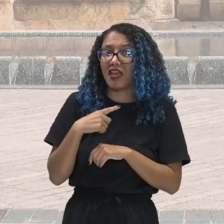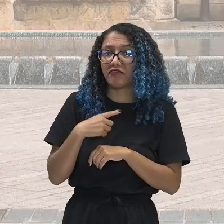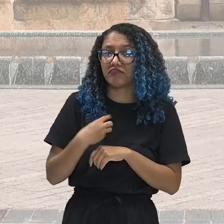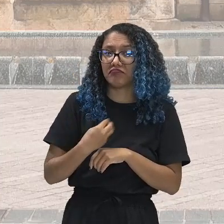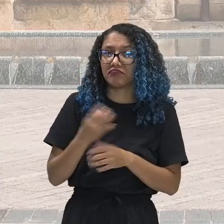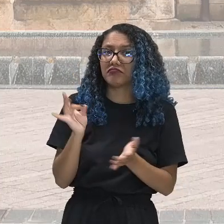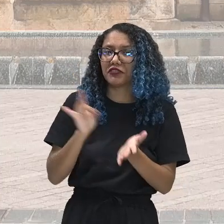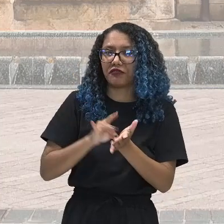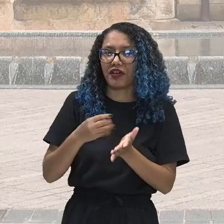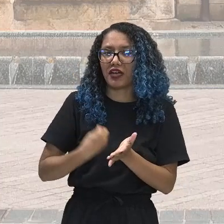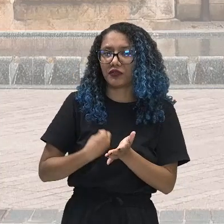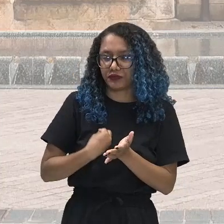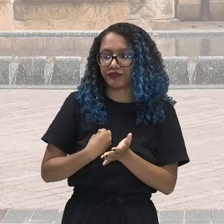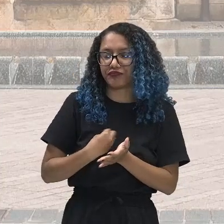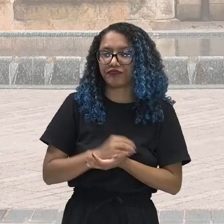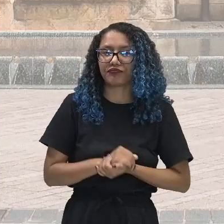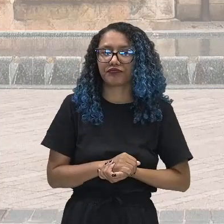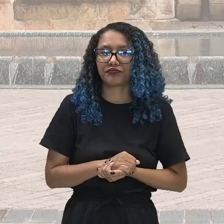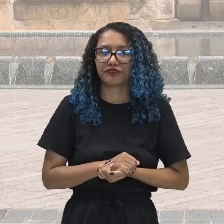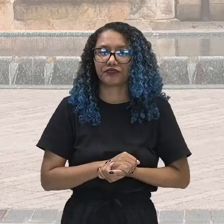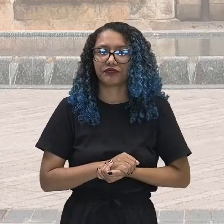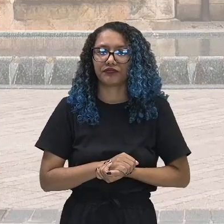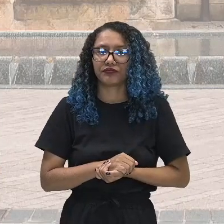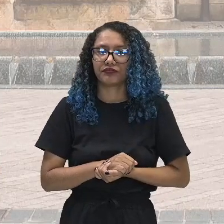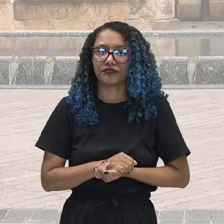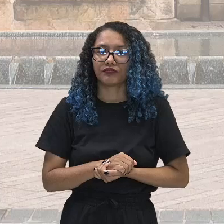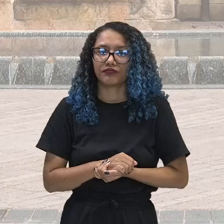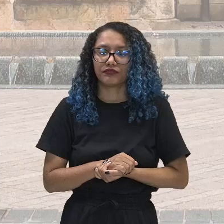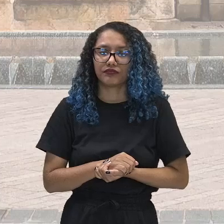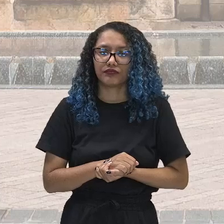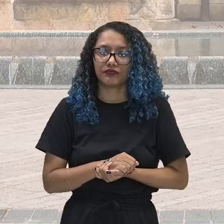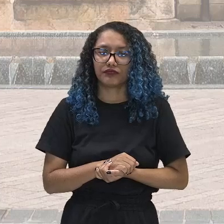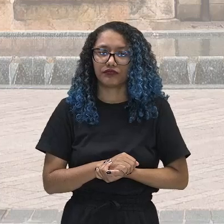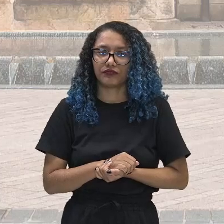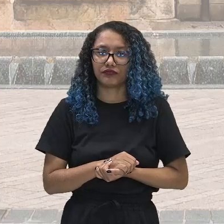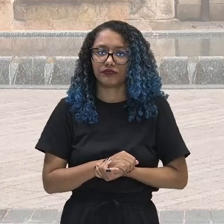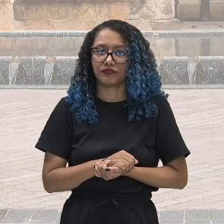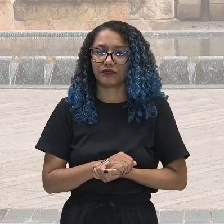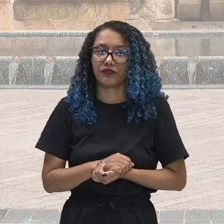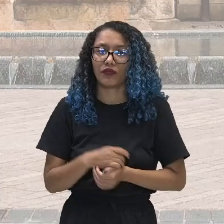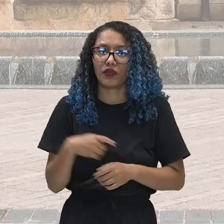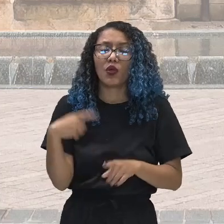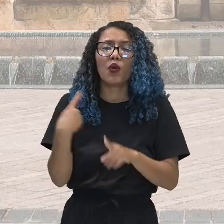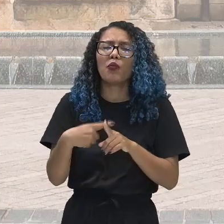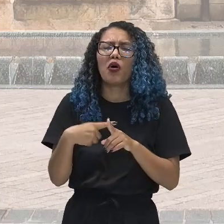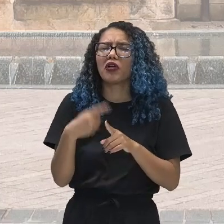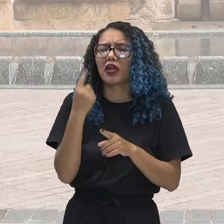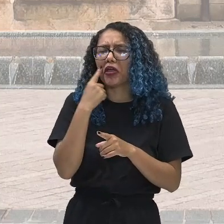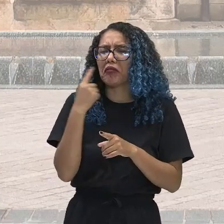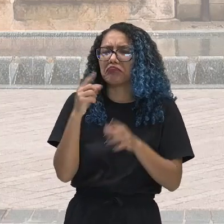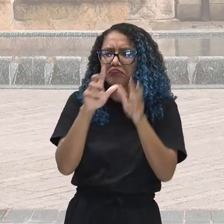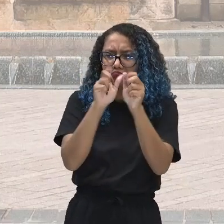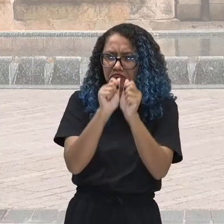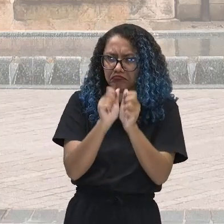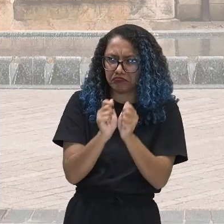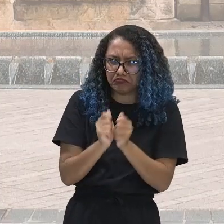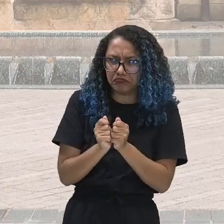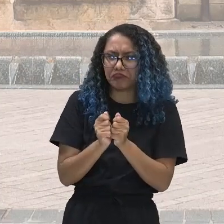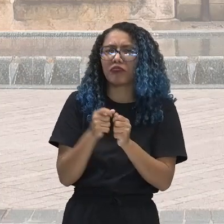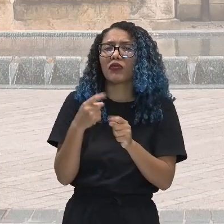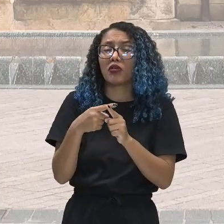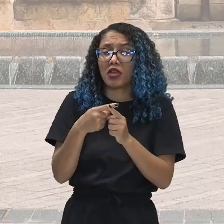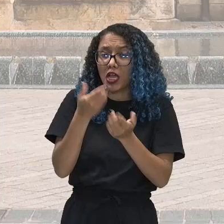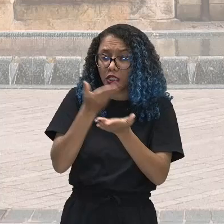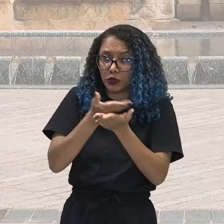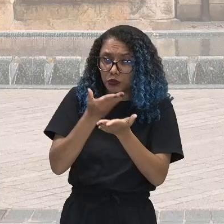está situado no local porque a sociedade francesa respeita os estudos,